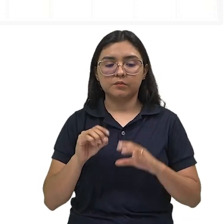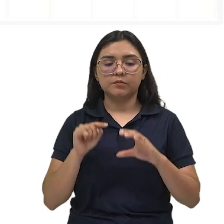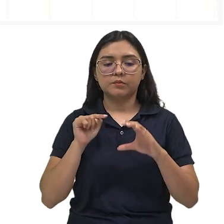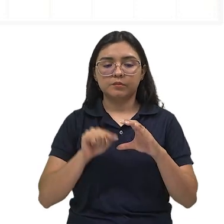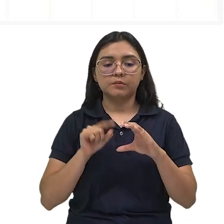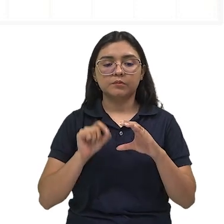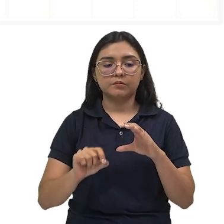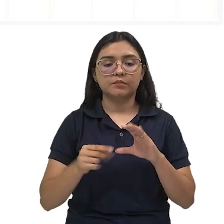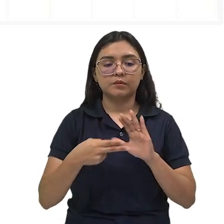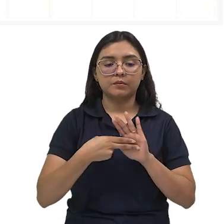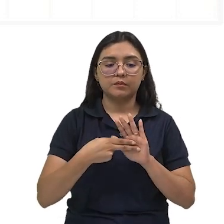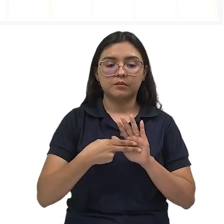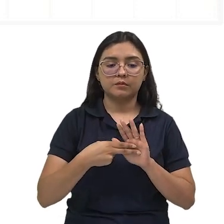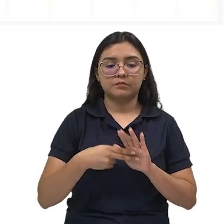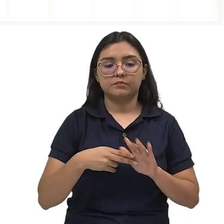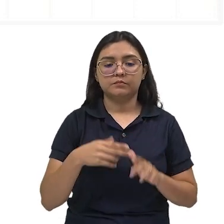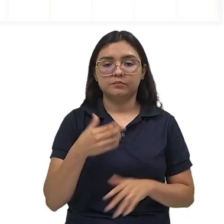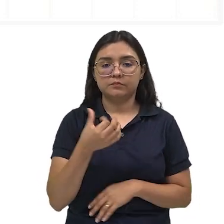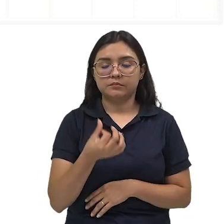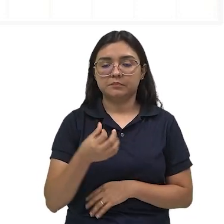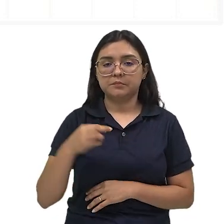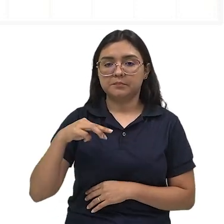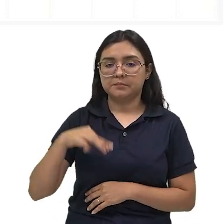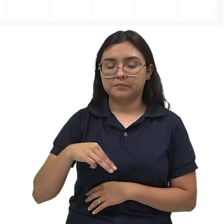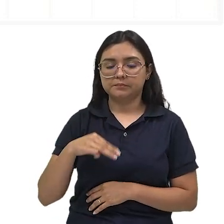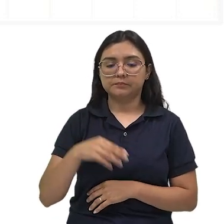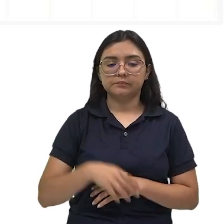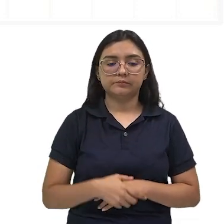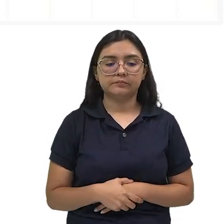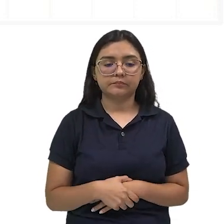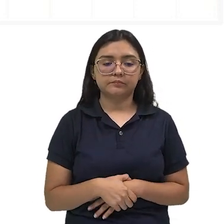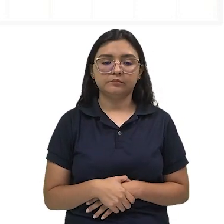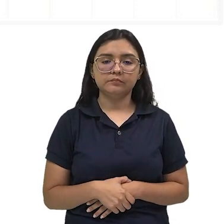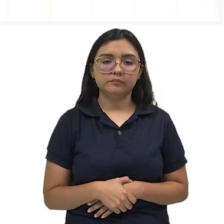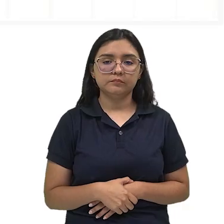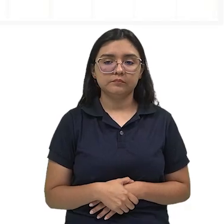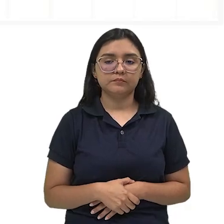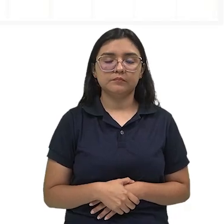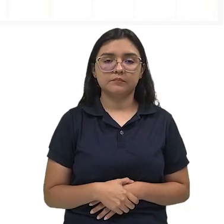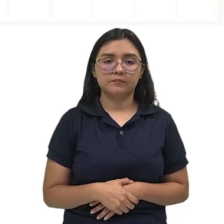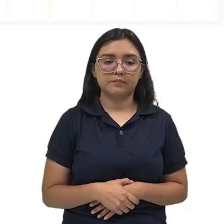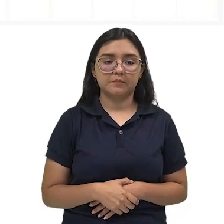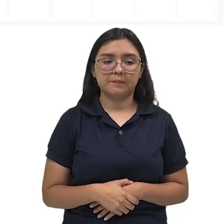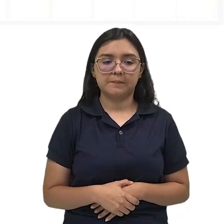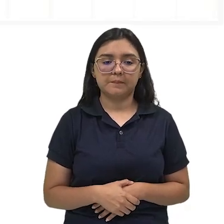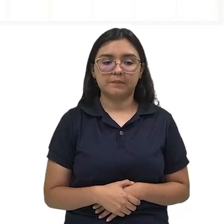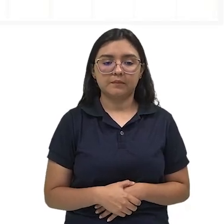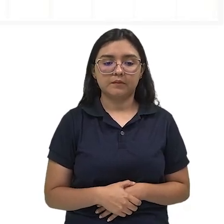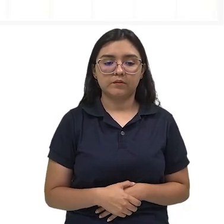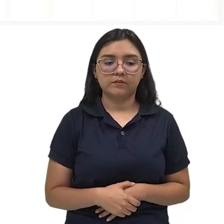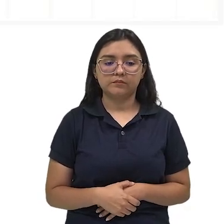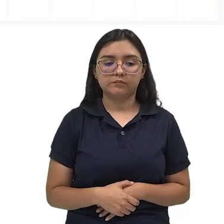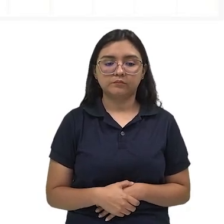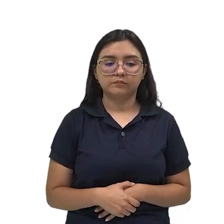é 6 metros. Beleza? Então, nesse